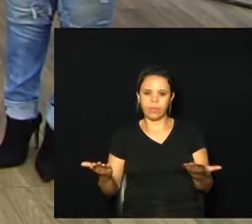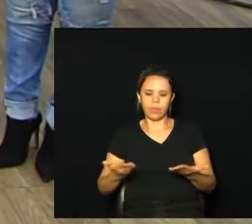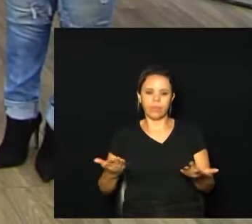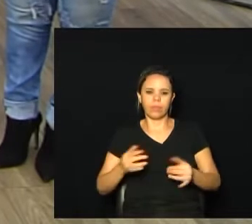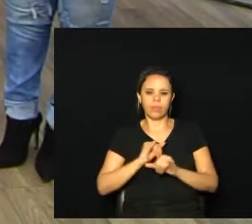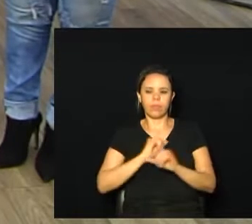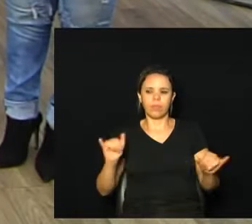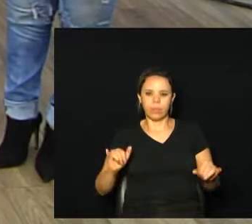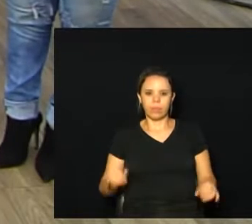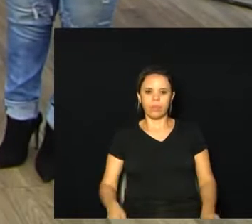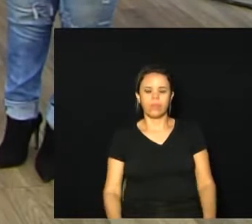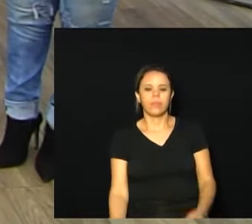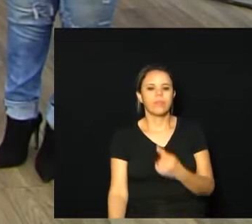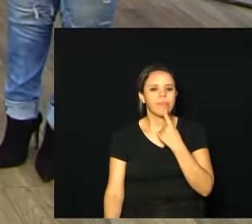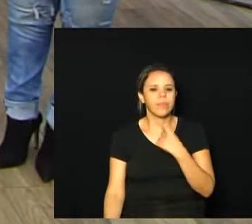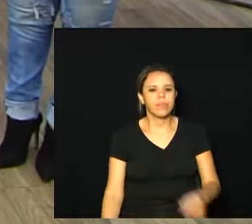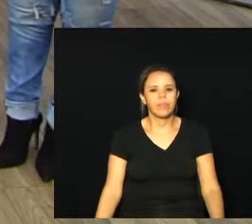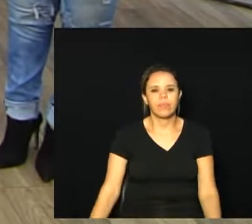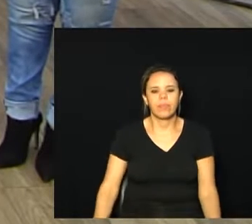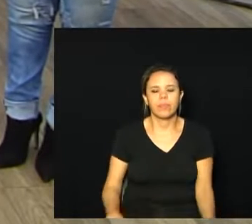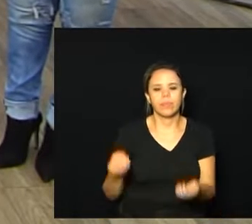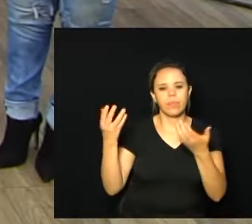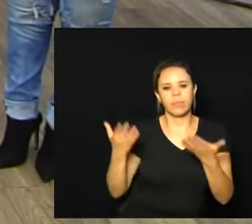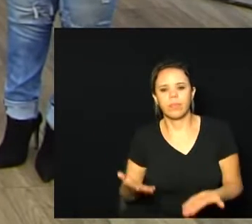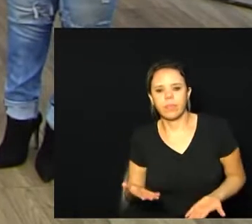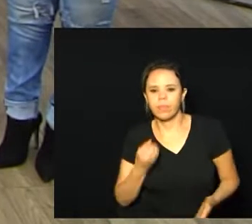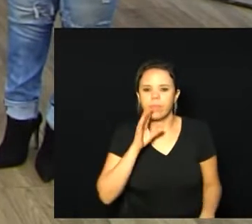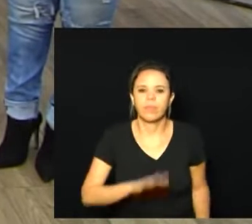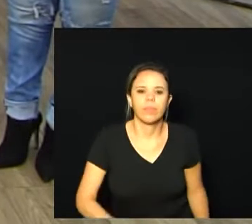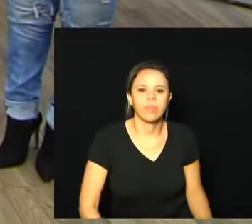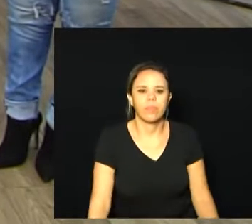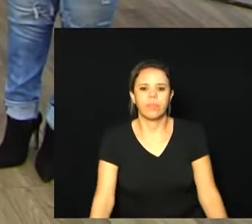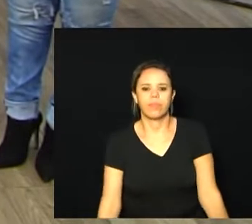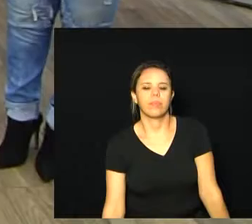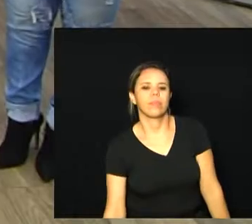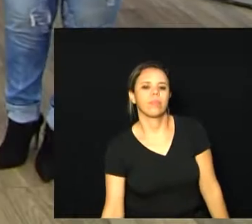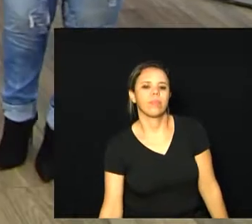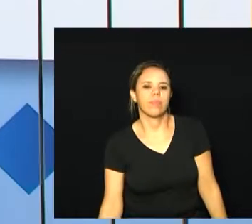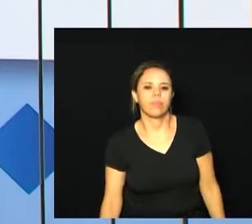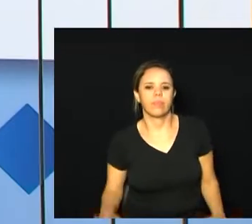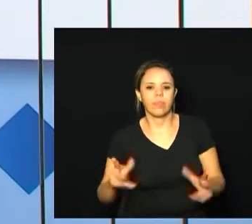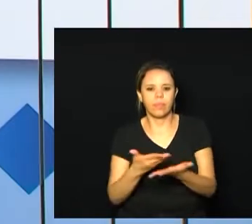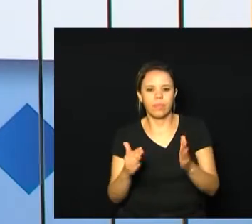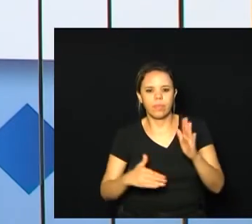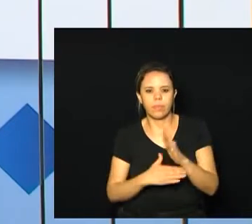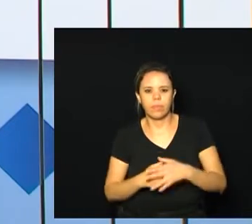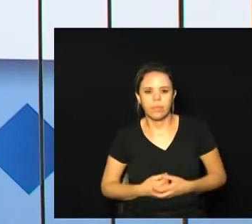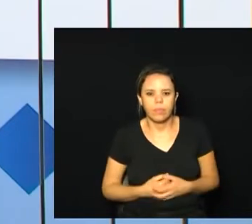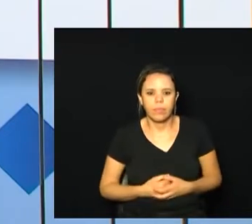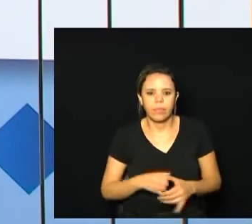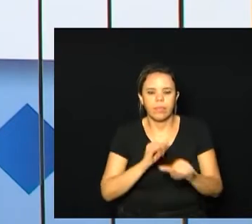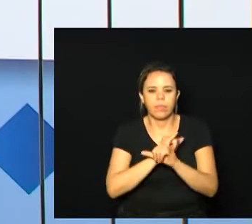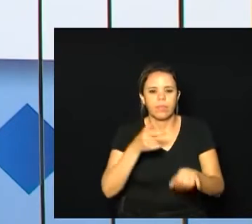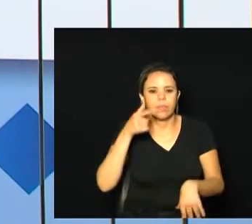as notícias da metrópole de Campinas. Então seja bem-vinda e boa tarde, Mirna. Boa tarde, Gabriel. Boa tarde a você aí de casa. E a gente